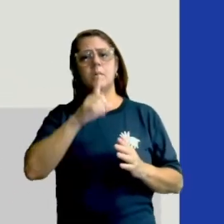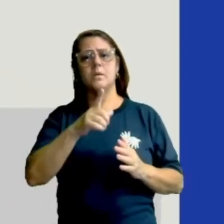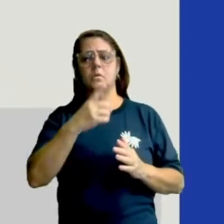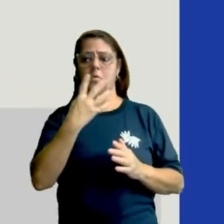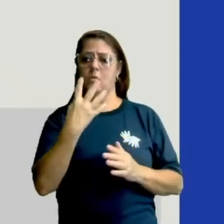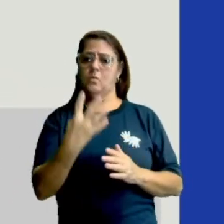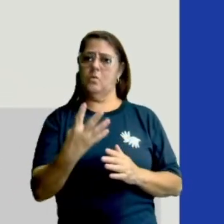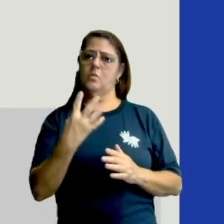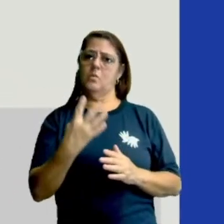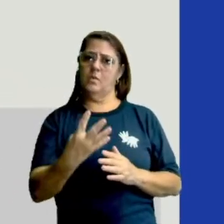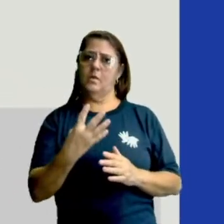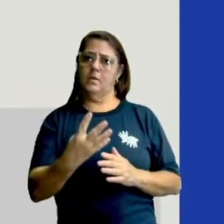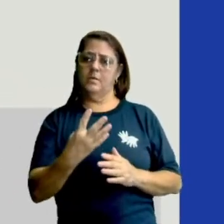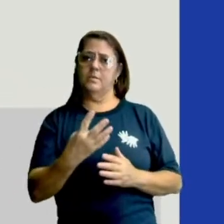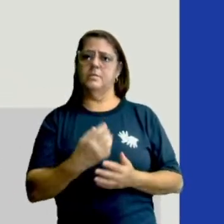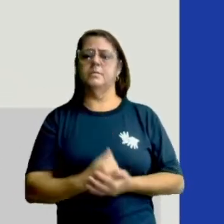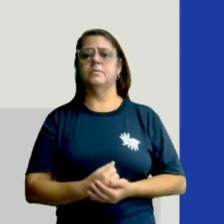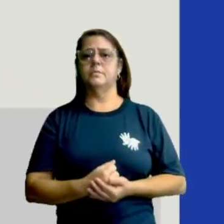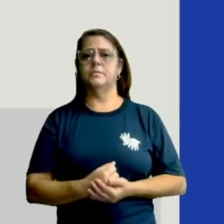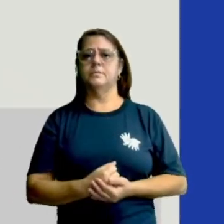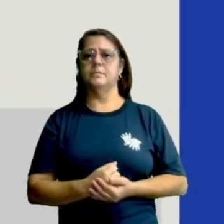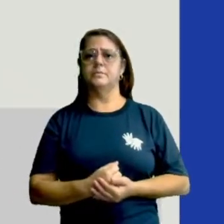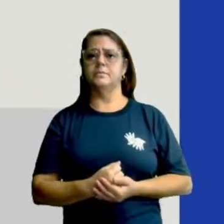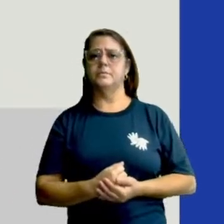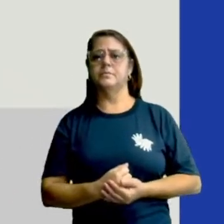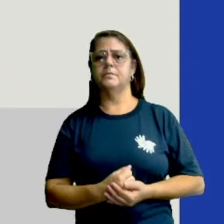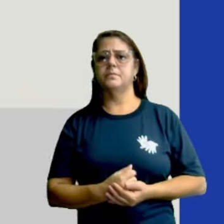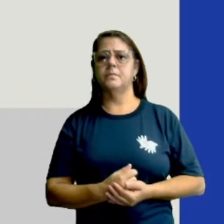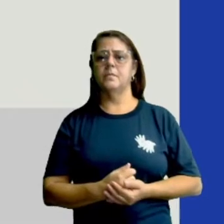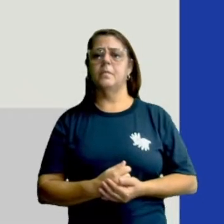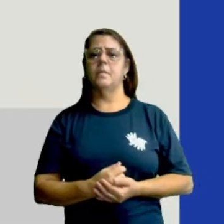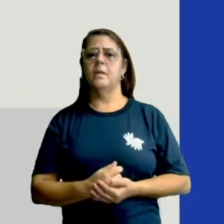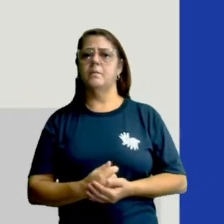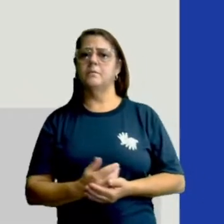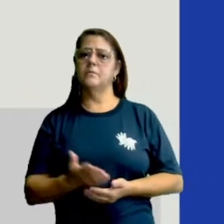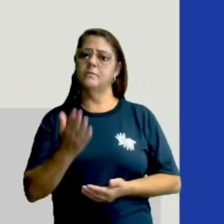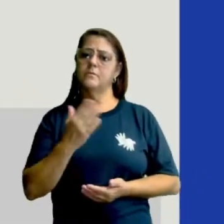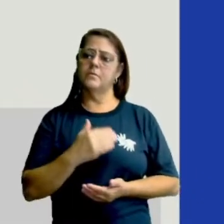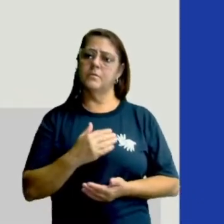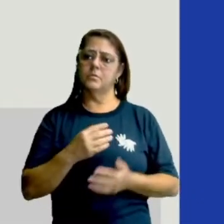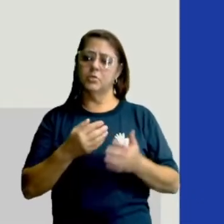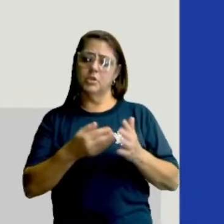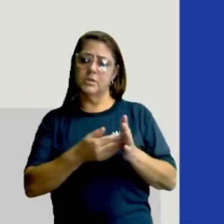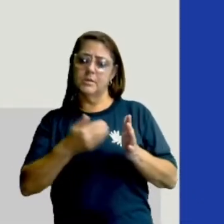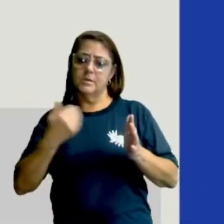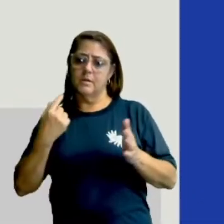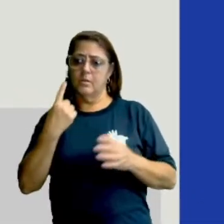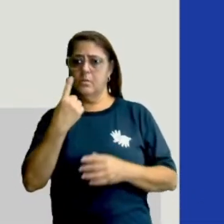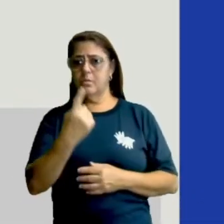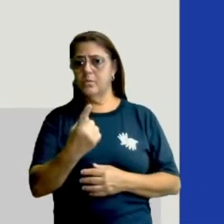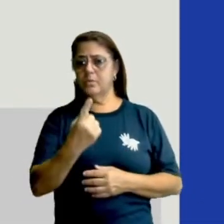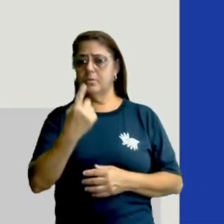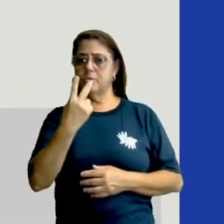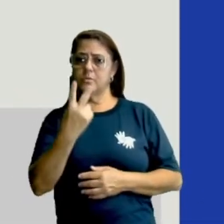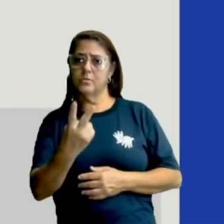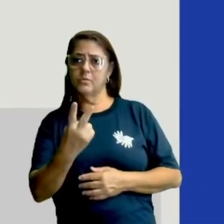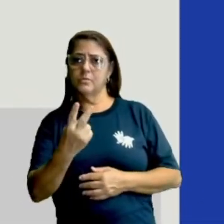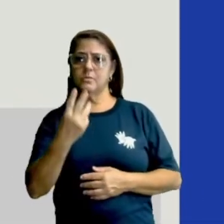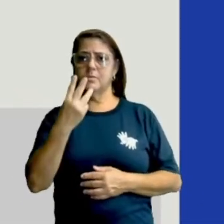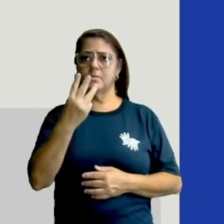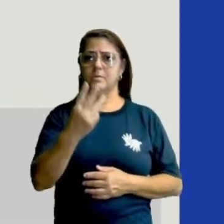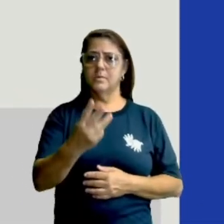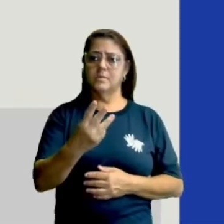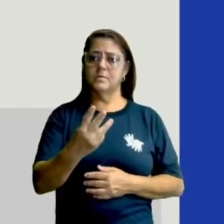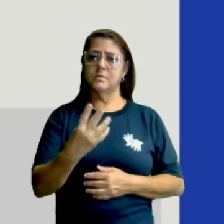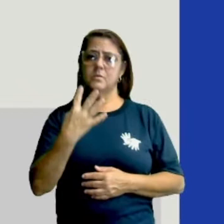ganhou, que foram quantos brigadeiros do seu pai? 4, não é isso? Então, vamos tirar aqui 4. 1,